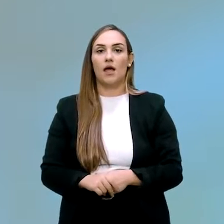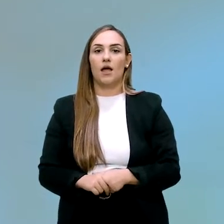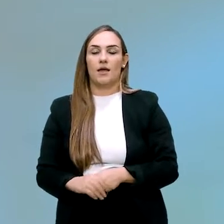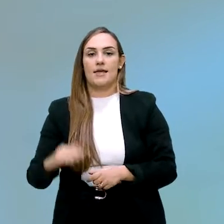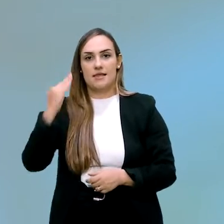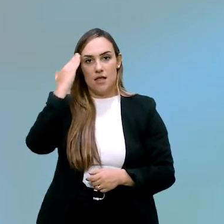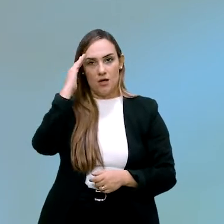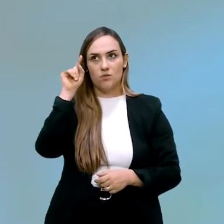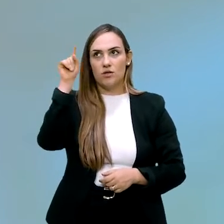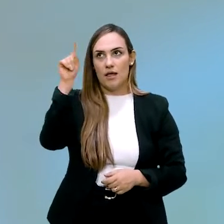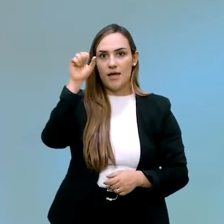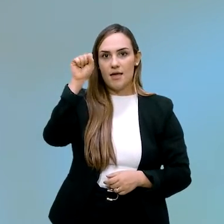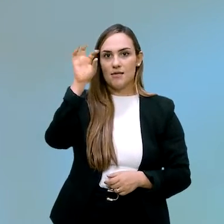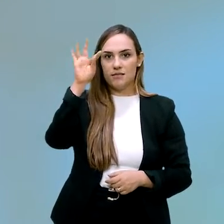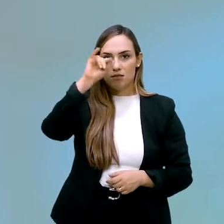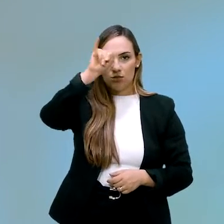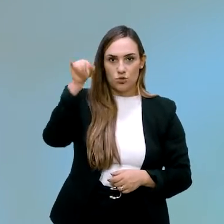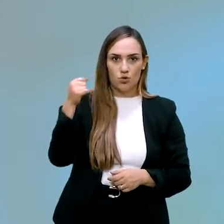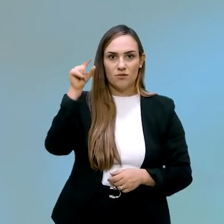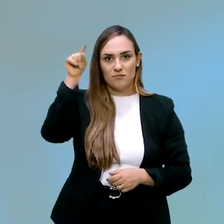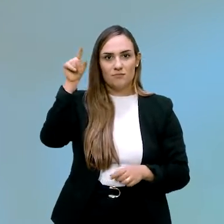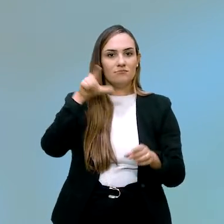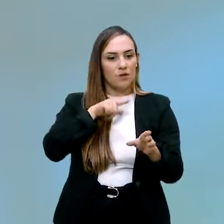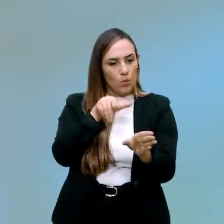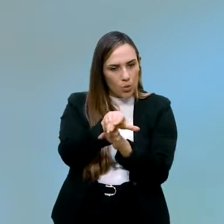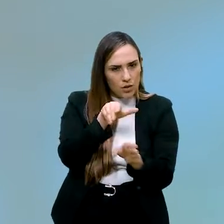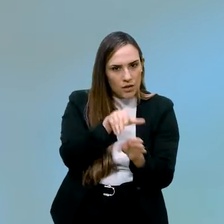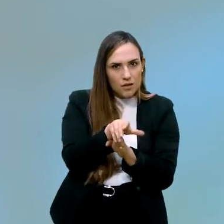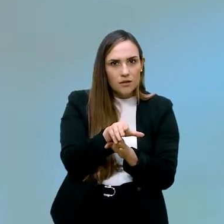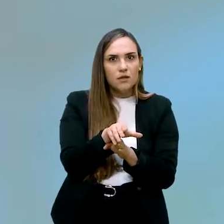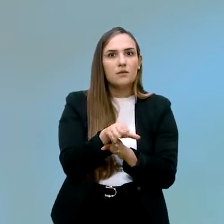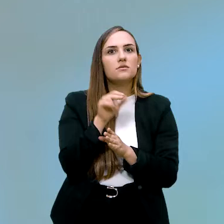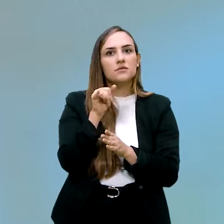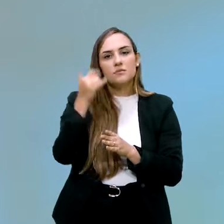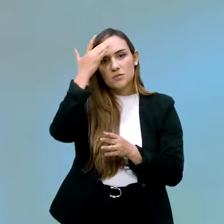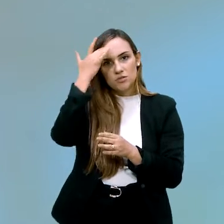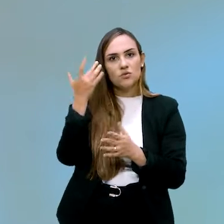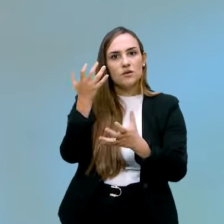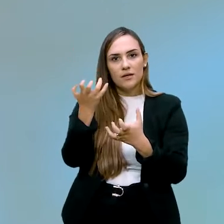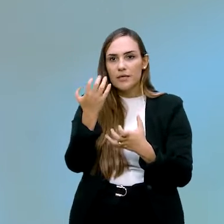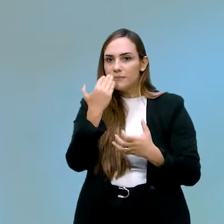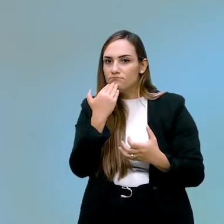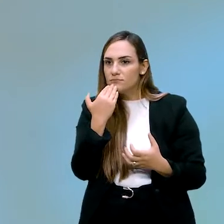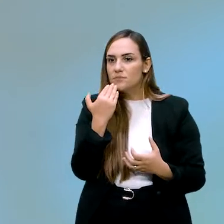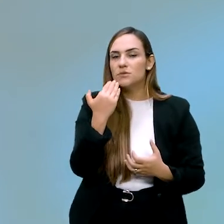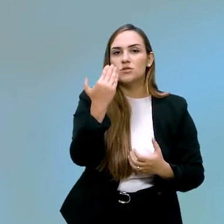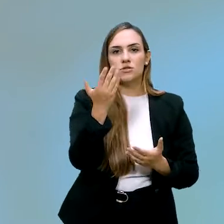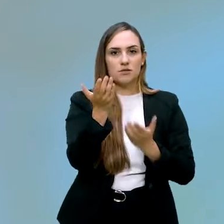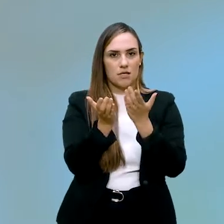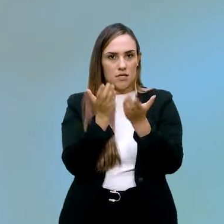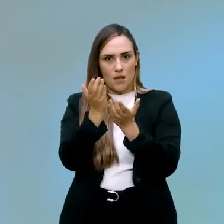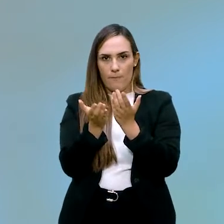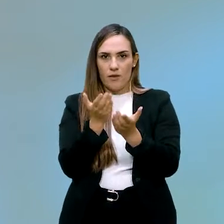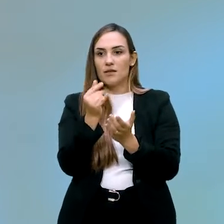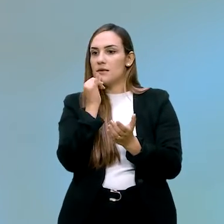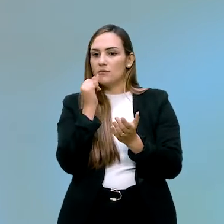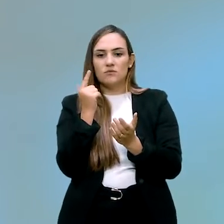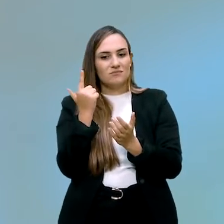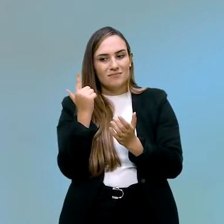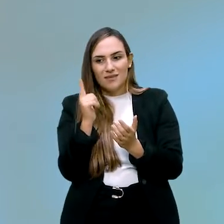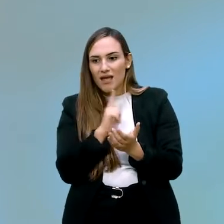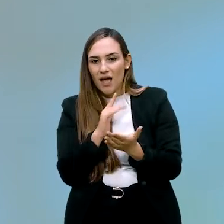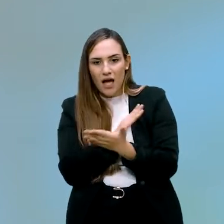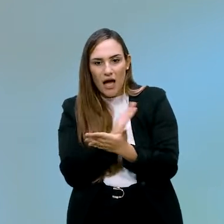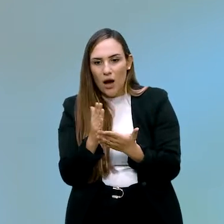acórdão do STJ, ele também trouxe alguma orientação para quem busca pleitear um tratamento que não esteja incluso nesse